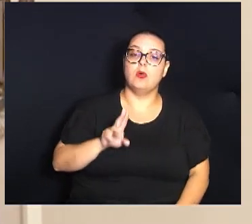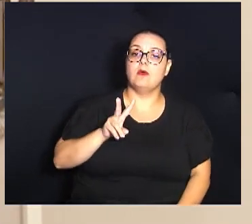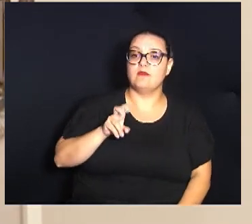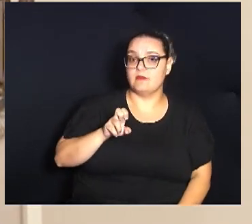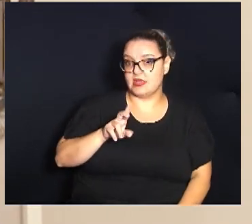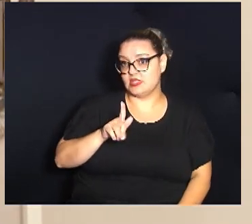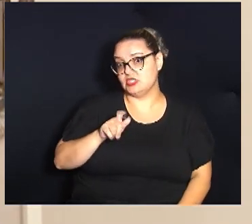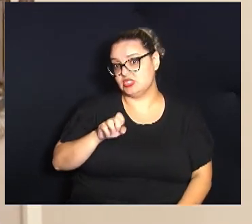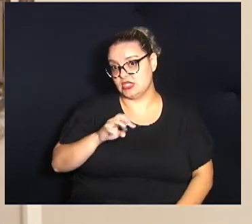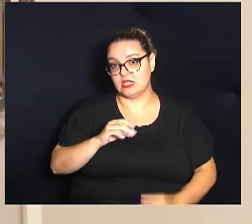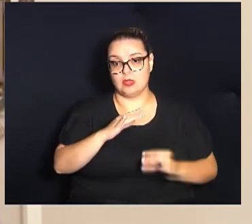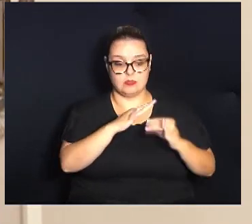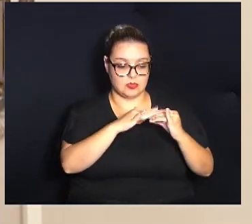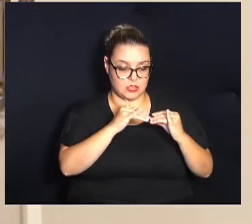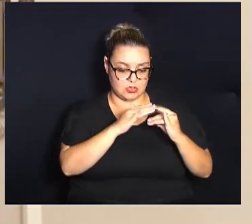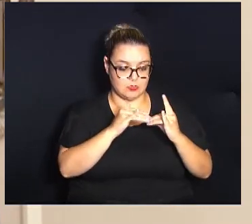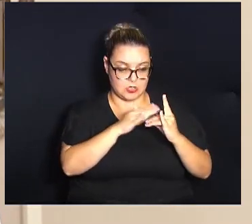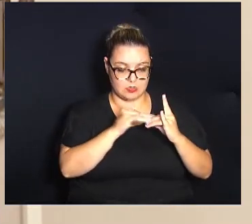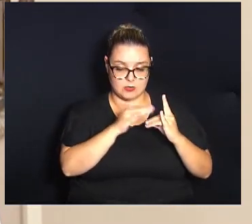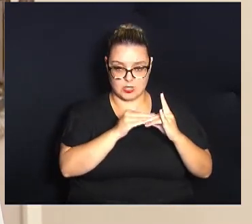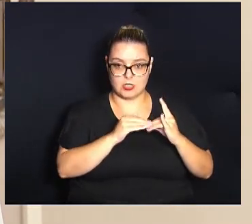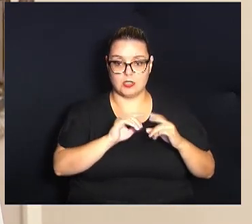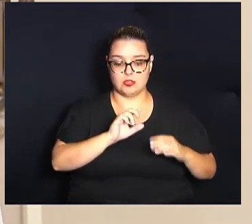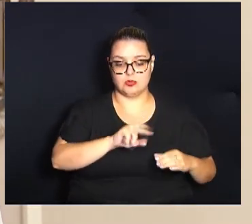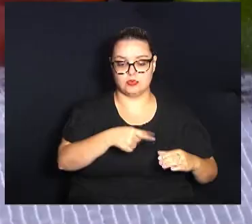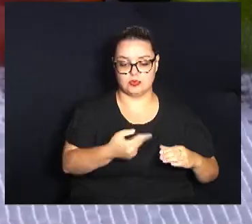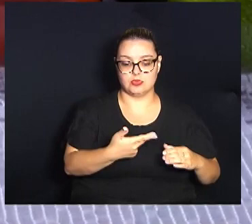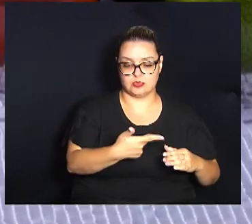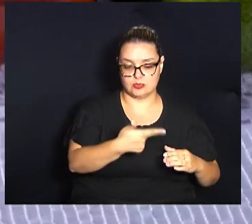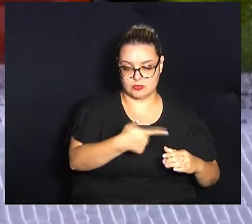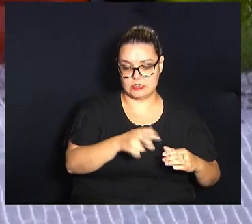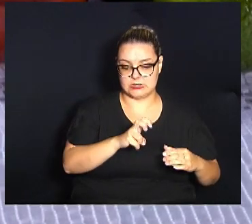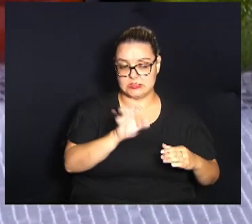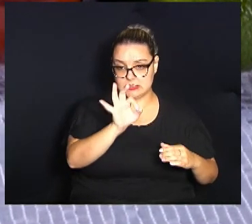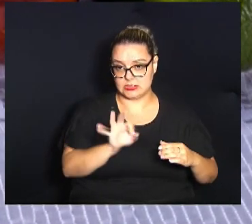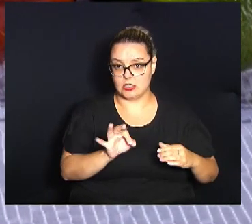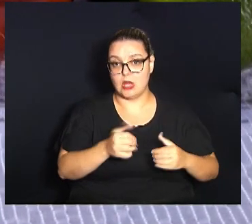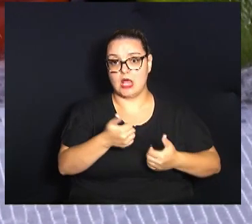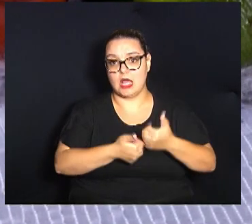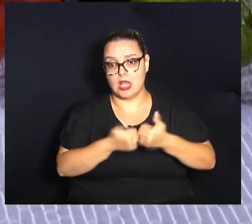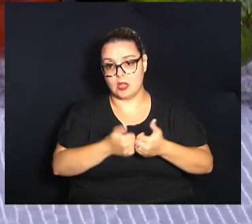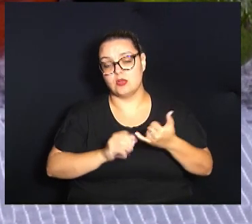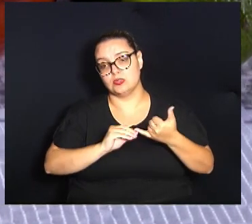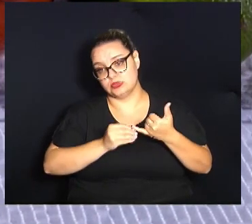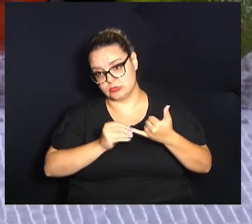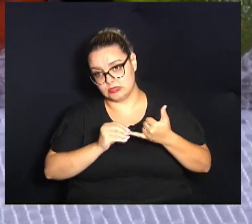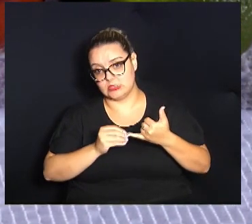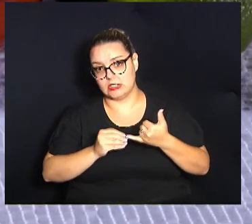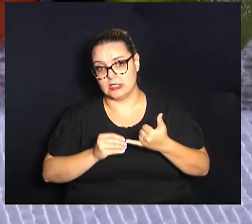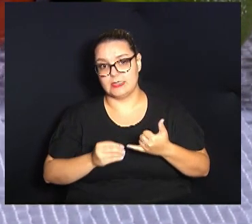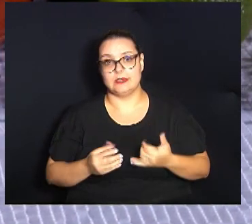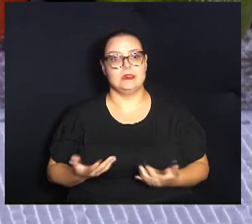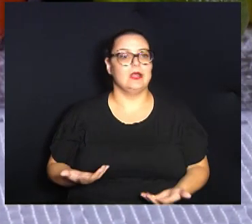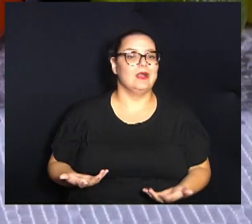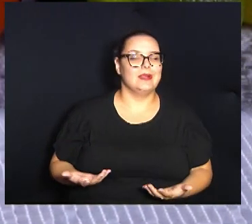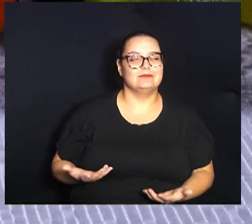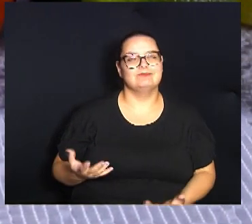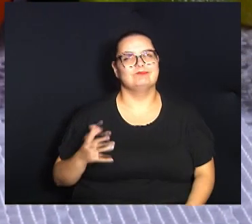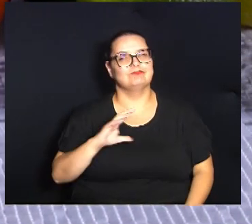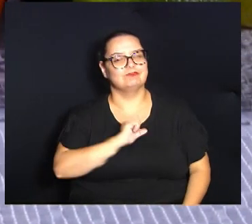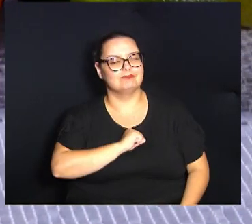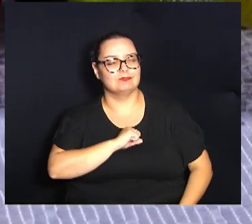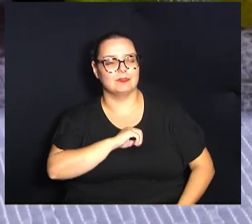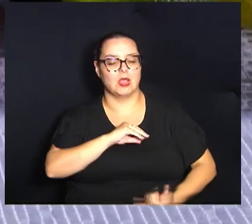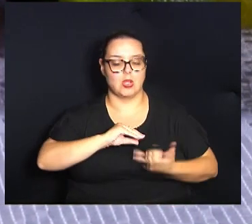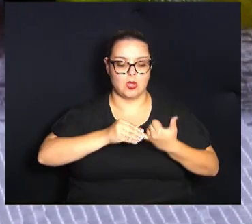vegetariano, e os outros 25% arroz e feijão. Para quem não abre mão de uma feijoada, mesmo no calor,